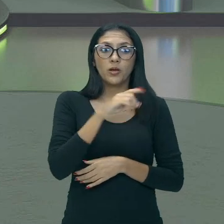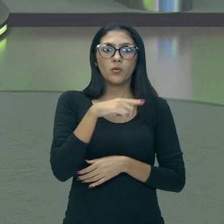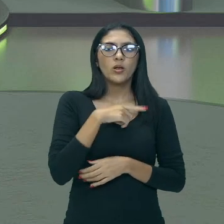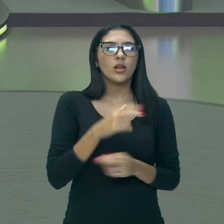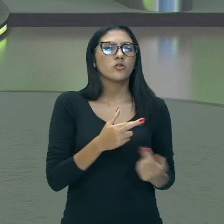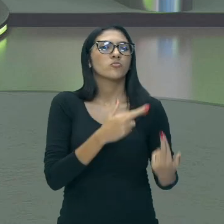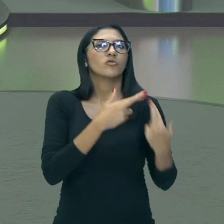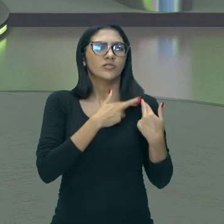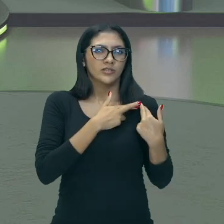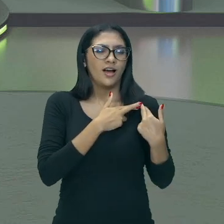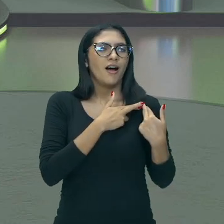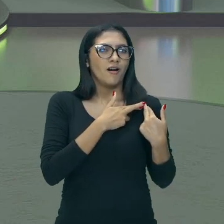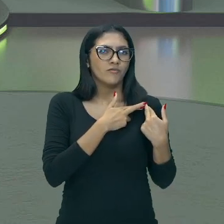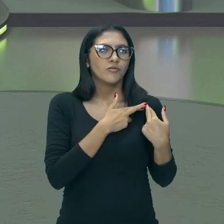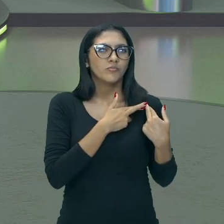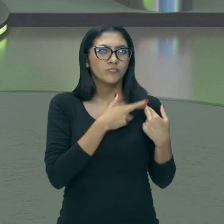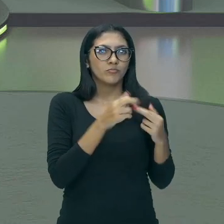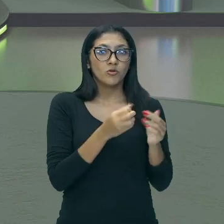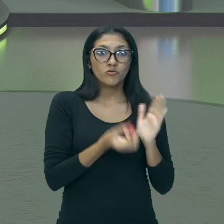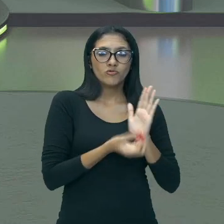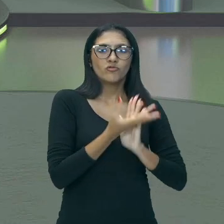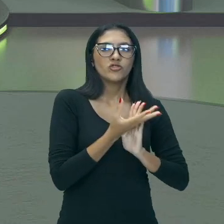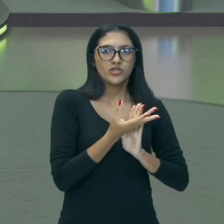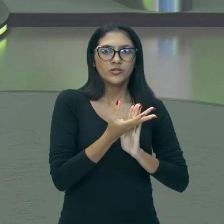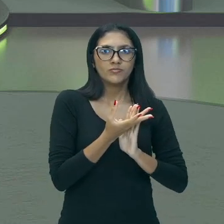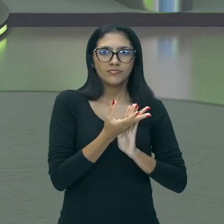tabela periódica e o Moseley é chamado